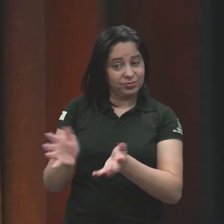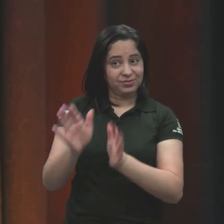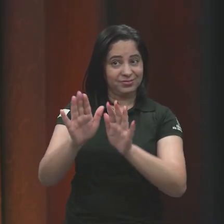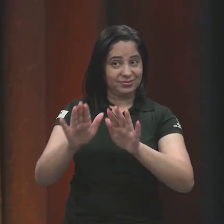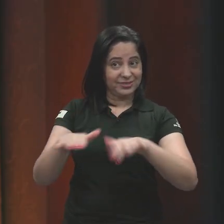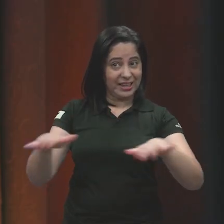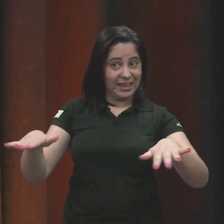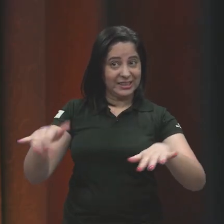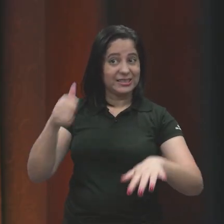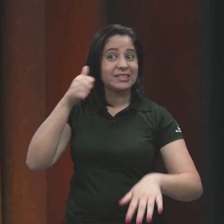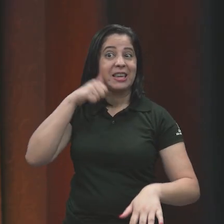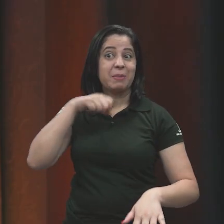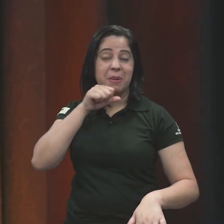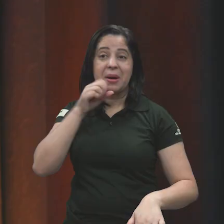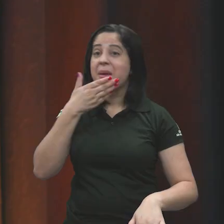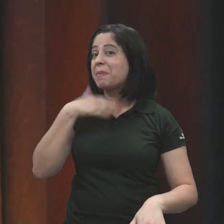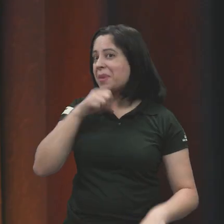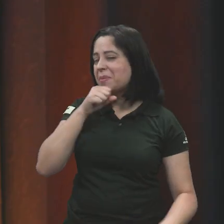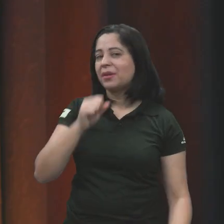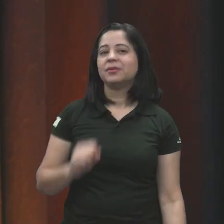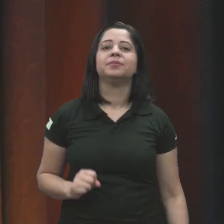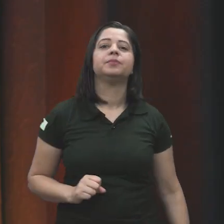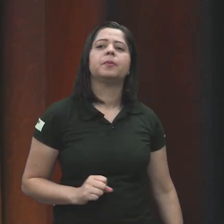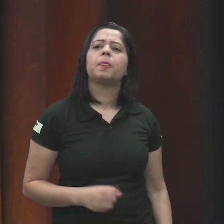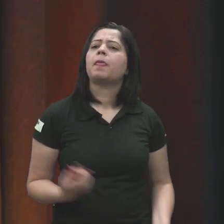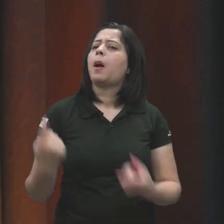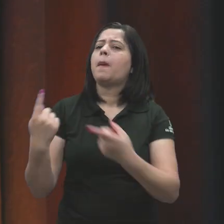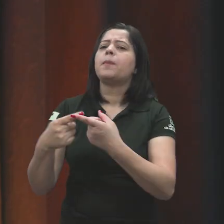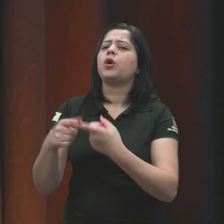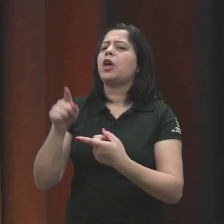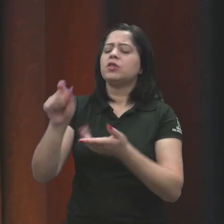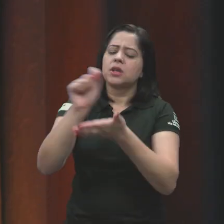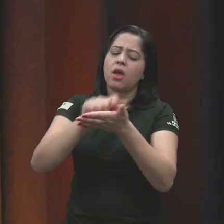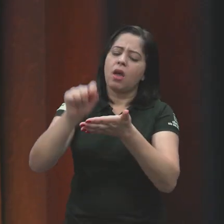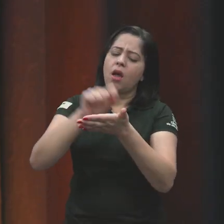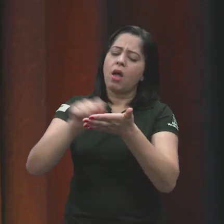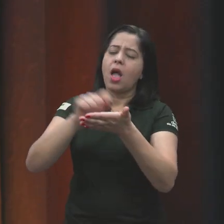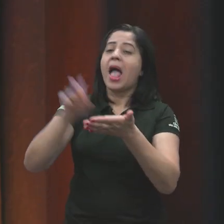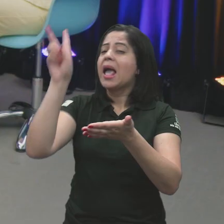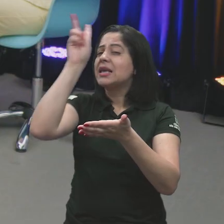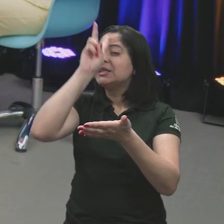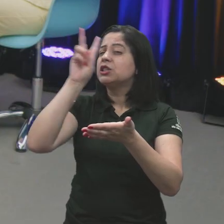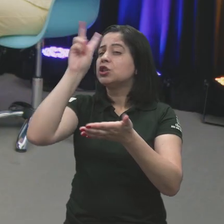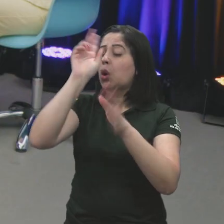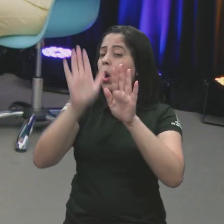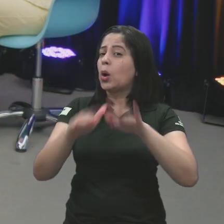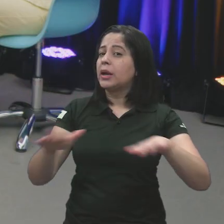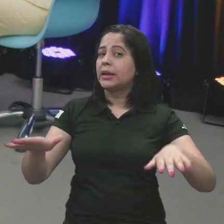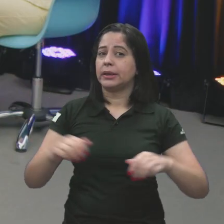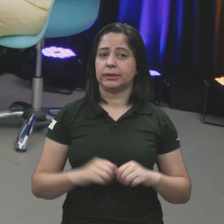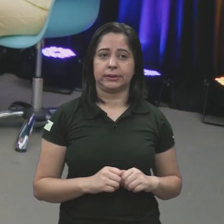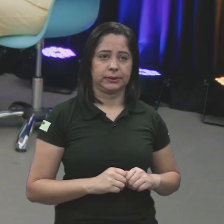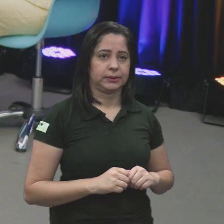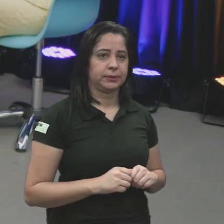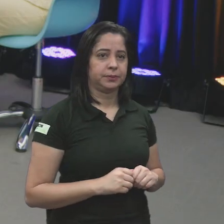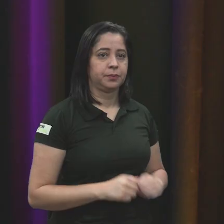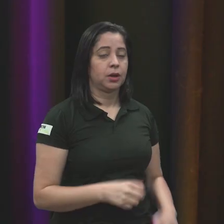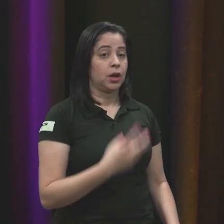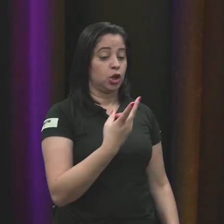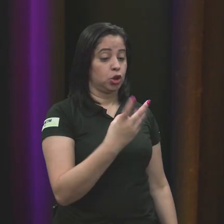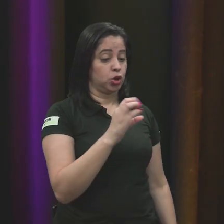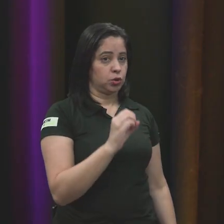né? Diz pra gente, o que te inspirou a começar a criar as histórias infantis? Então, em